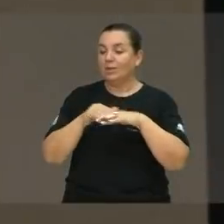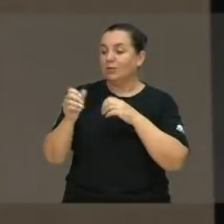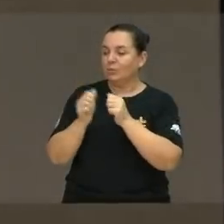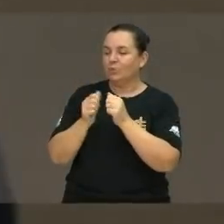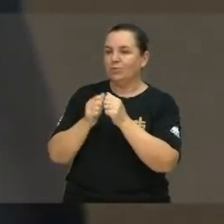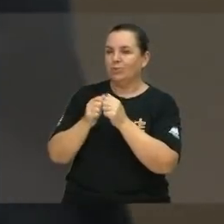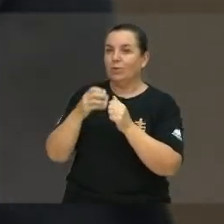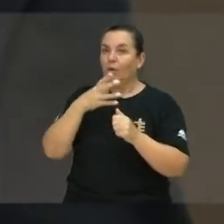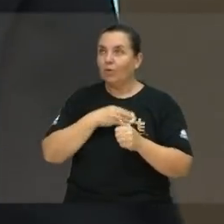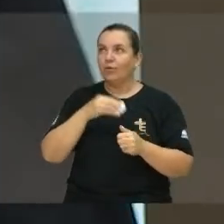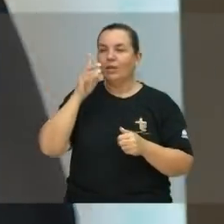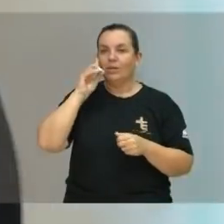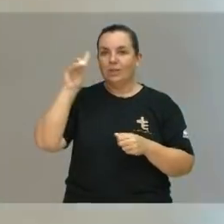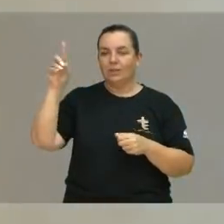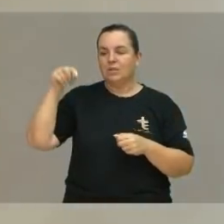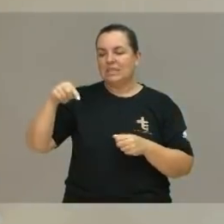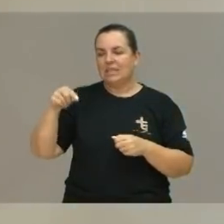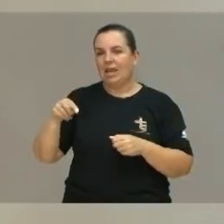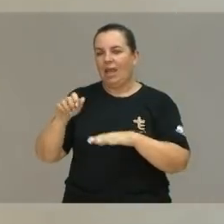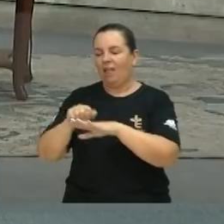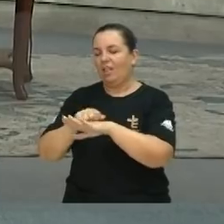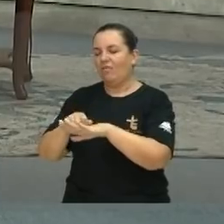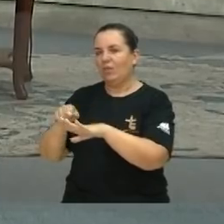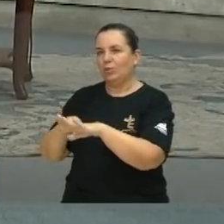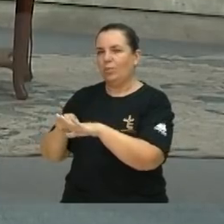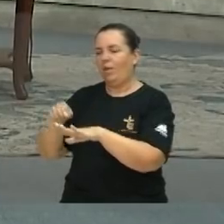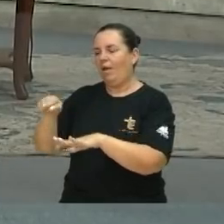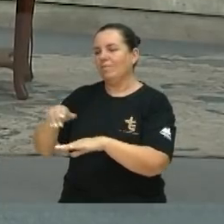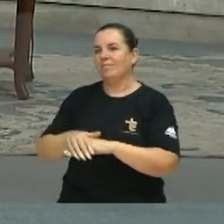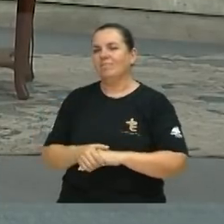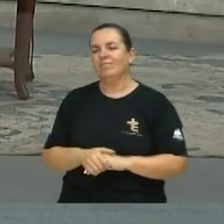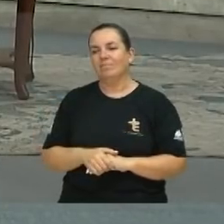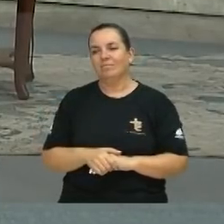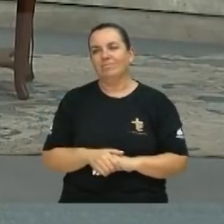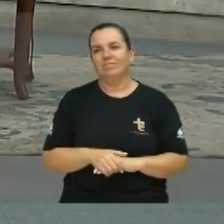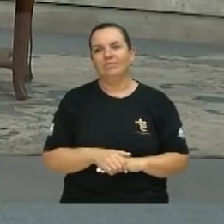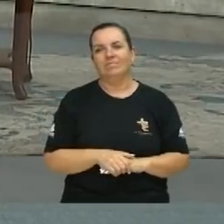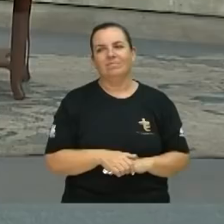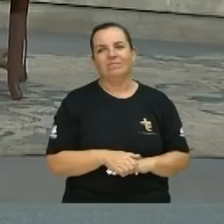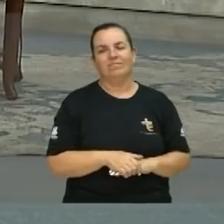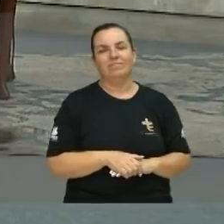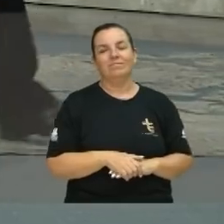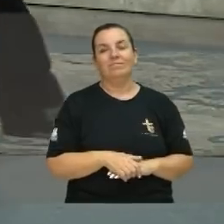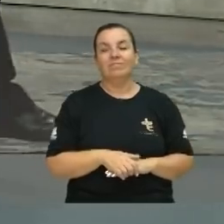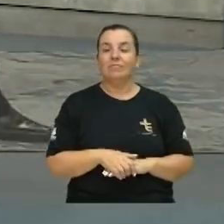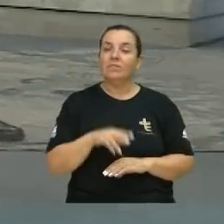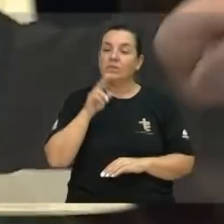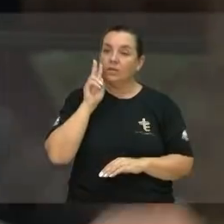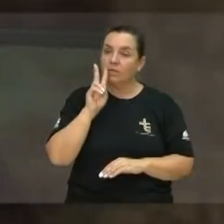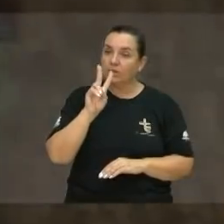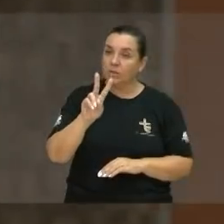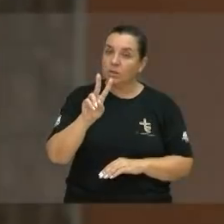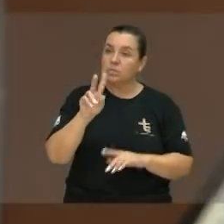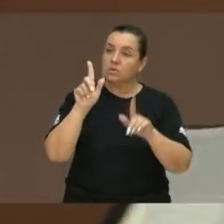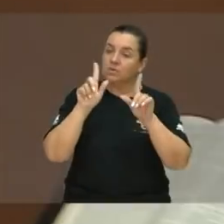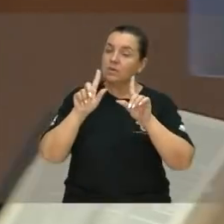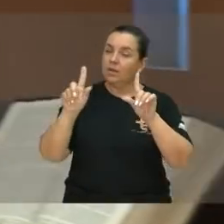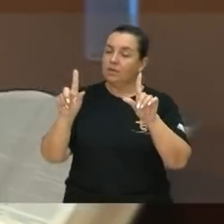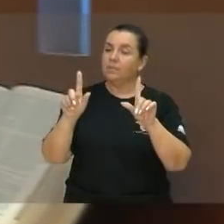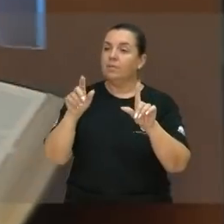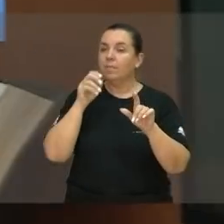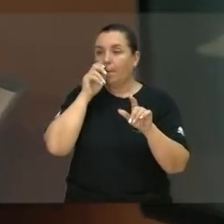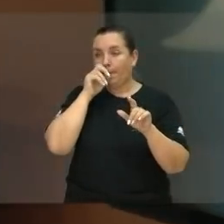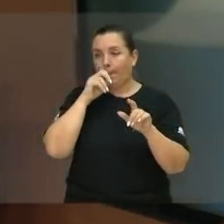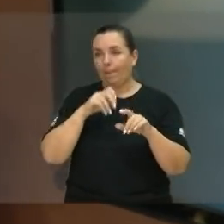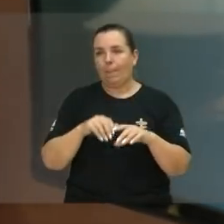filho de deus está lá de avental e segue mais um pouco e aí vejamos a outra tela por